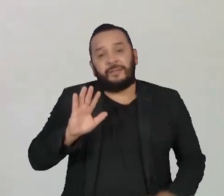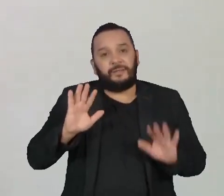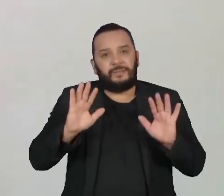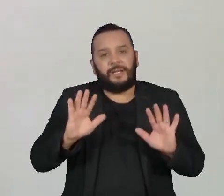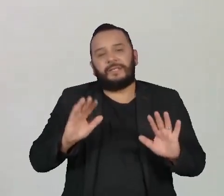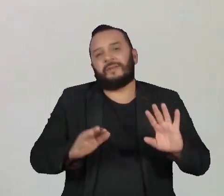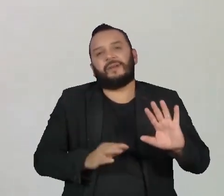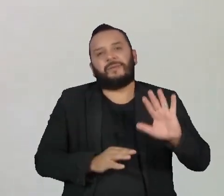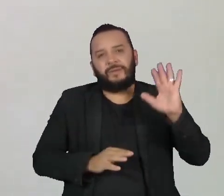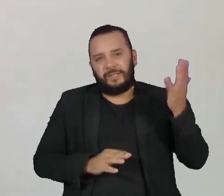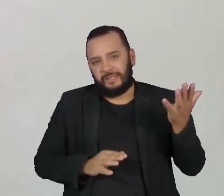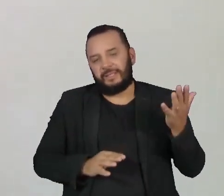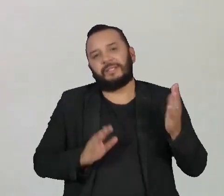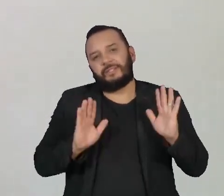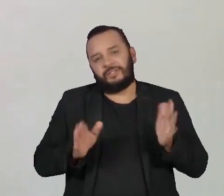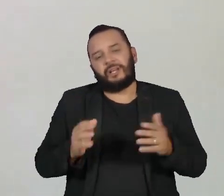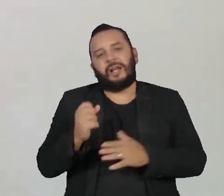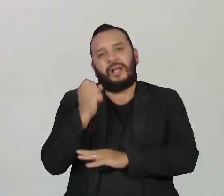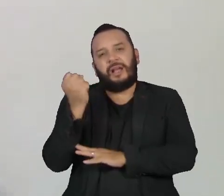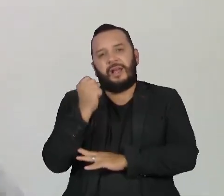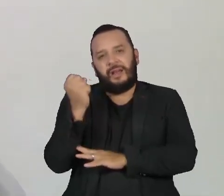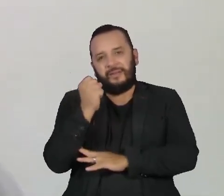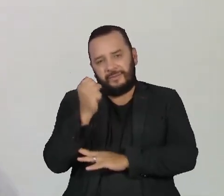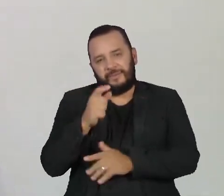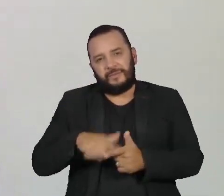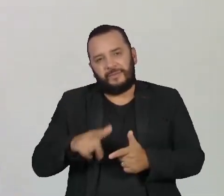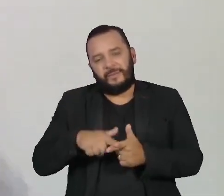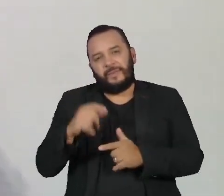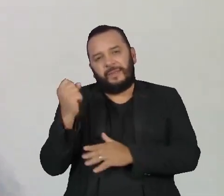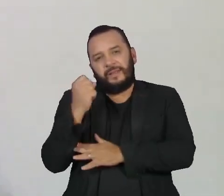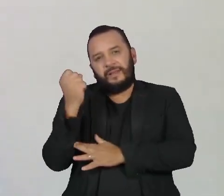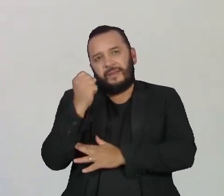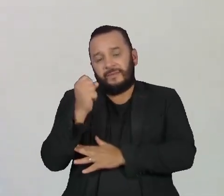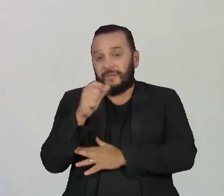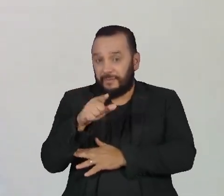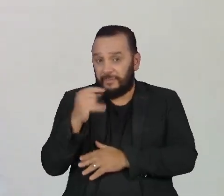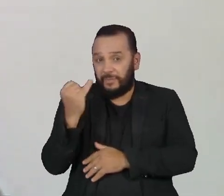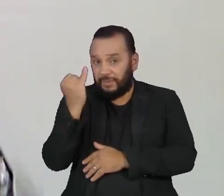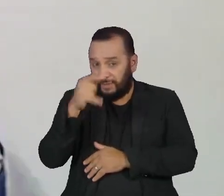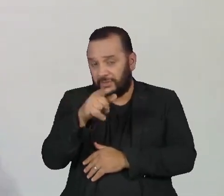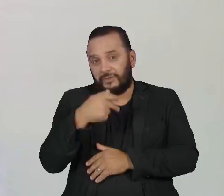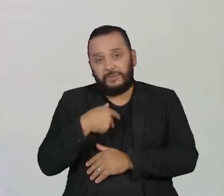nas fases mais avançadas. O mais importante é identificá-la